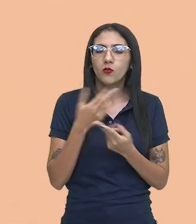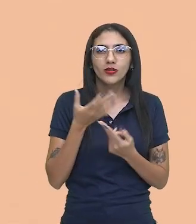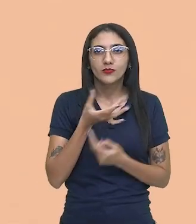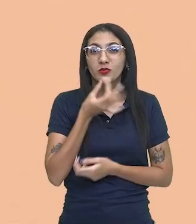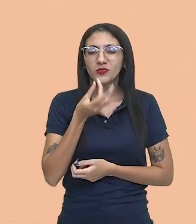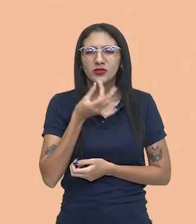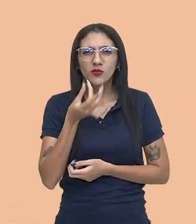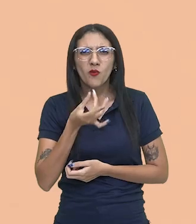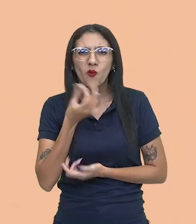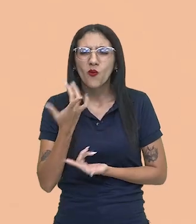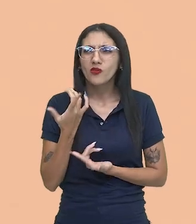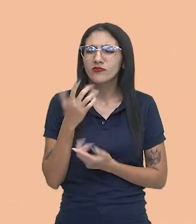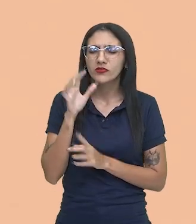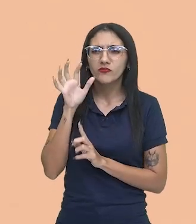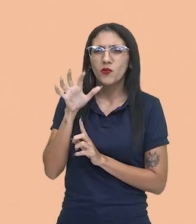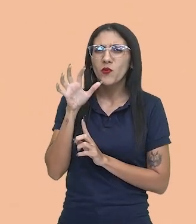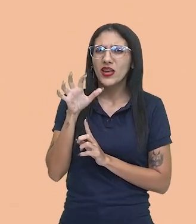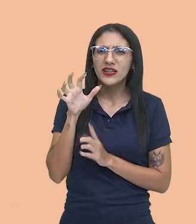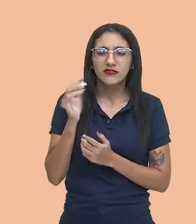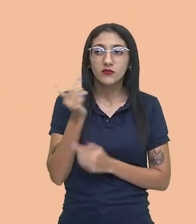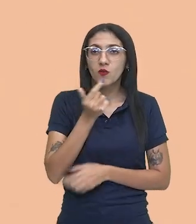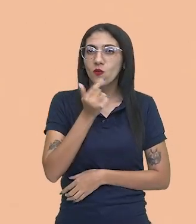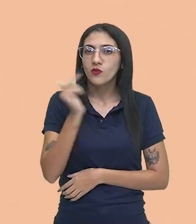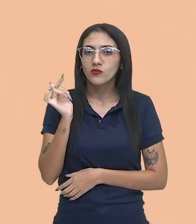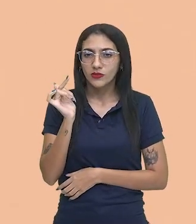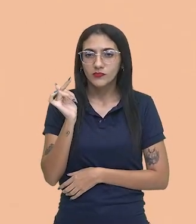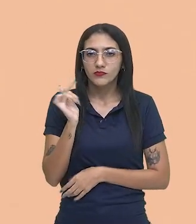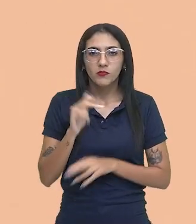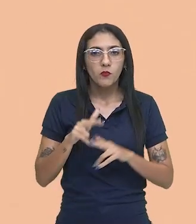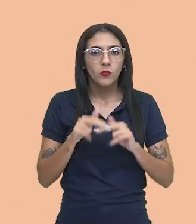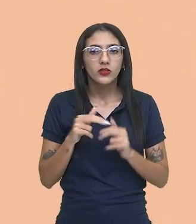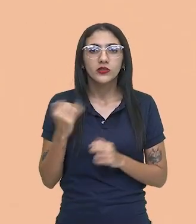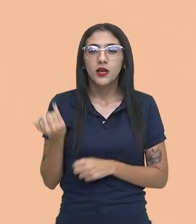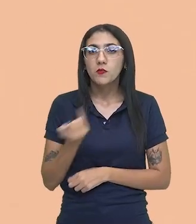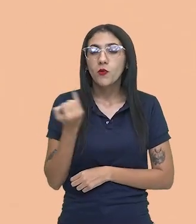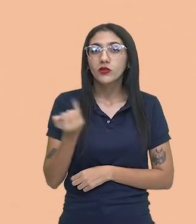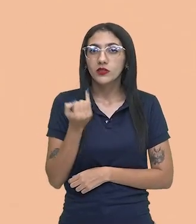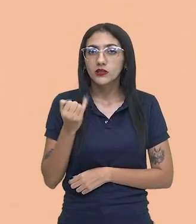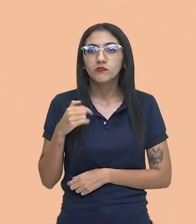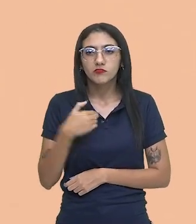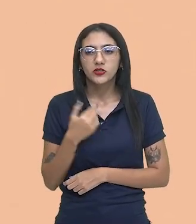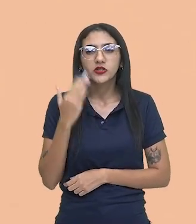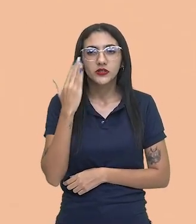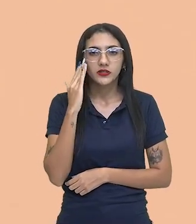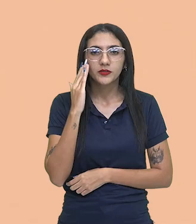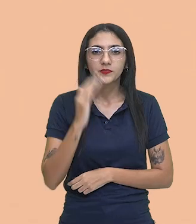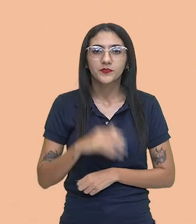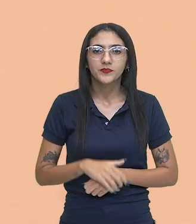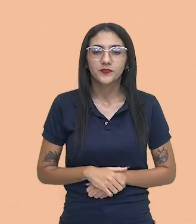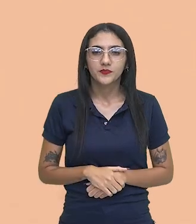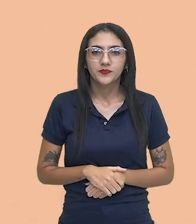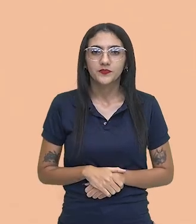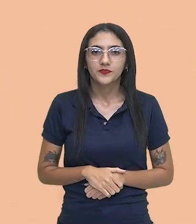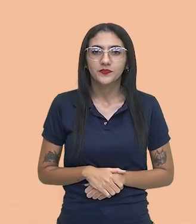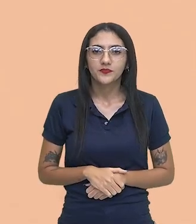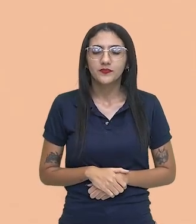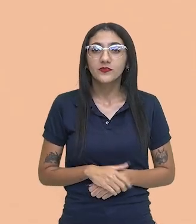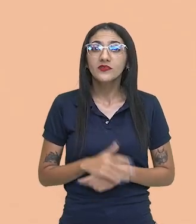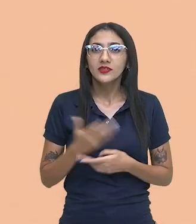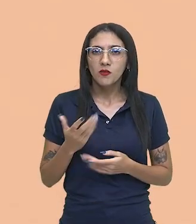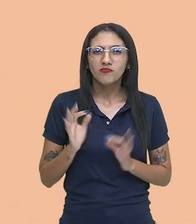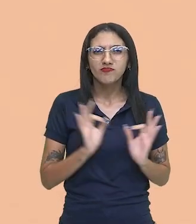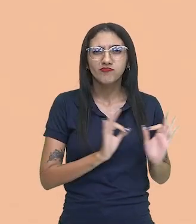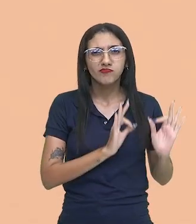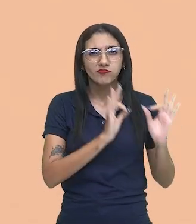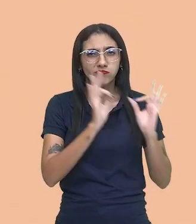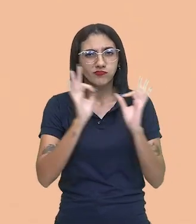decisões que às vezes estão vindo lá de longe. E é isso que é importante a gente sempre entender. Então, ao longo de todo esse módulo de geografia, a